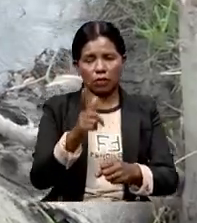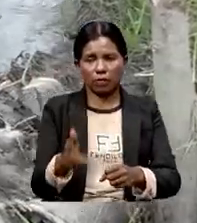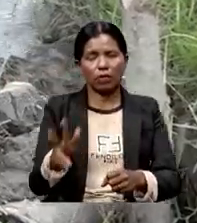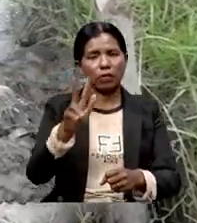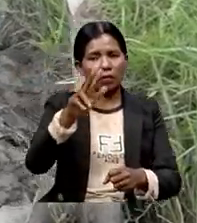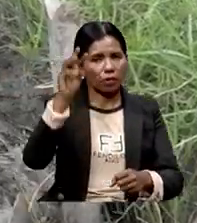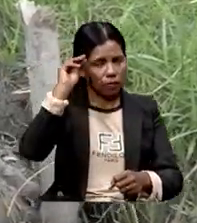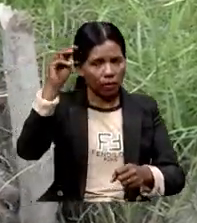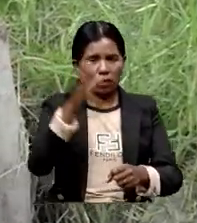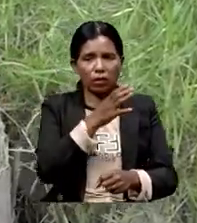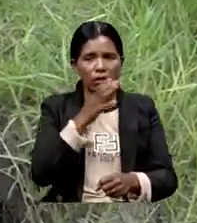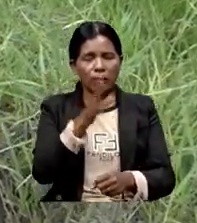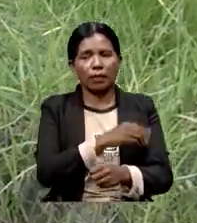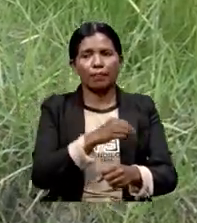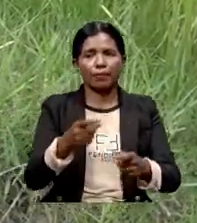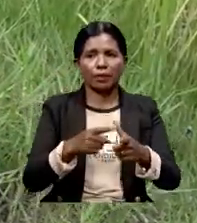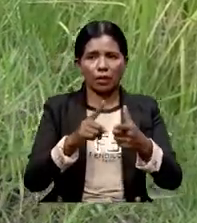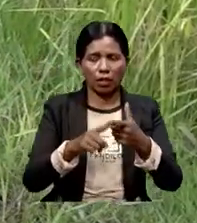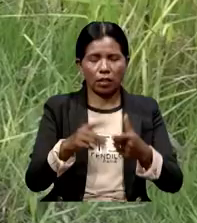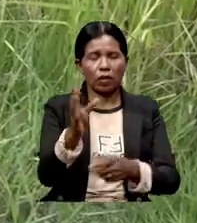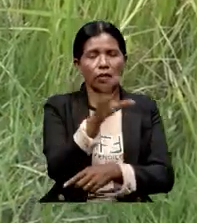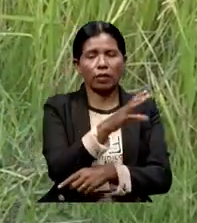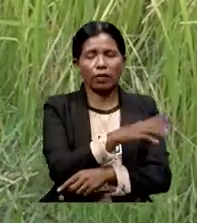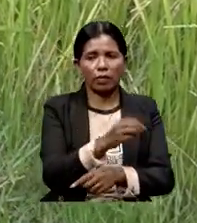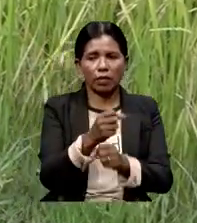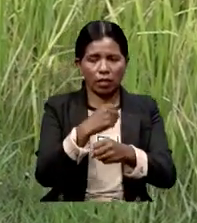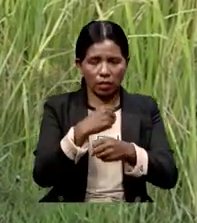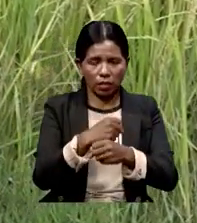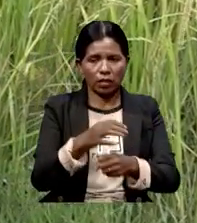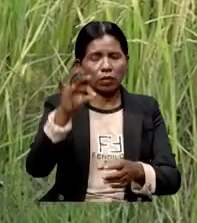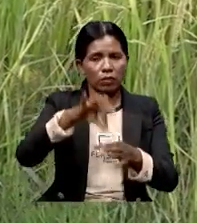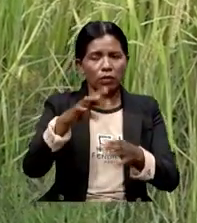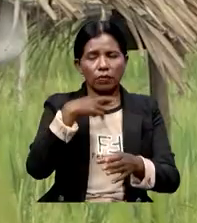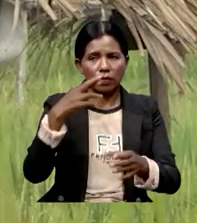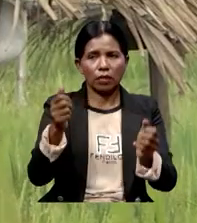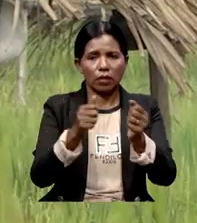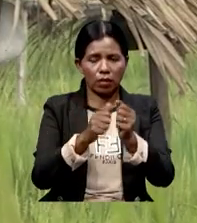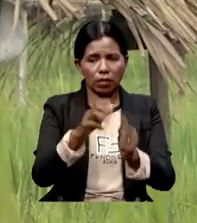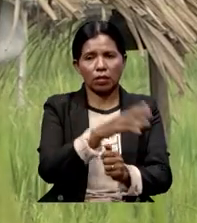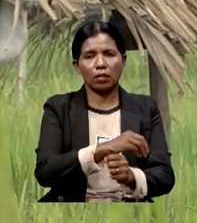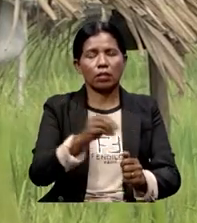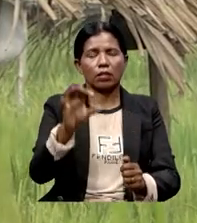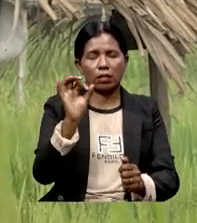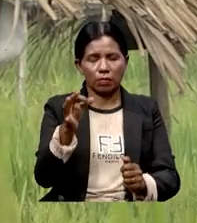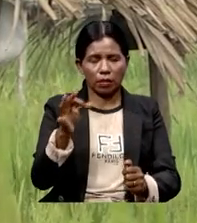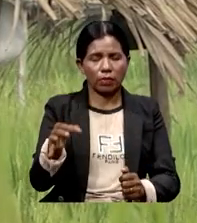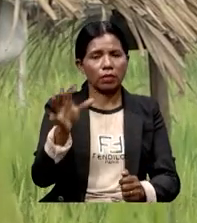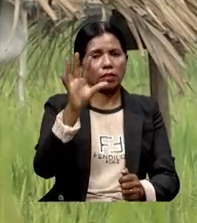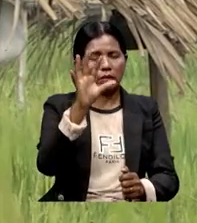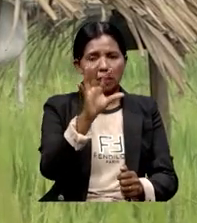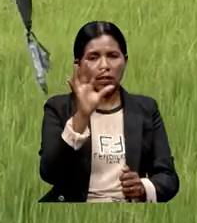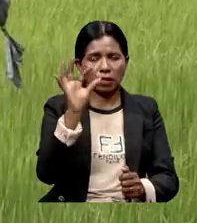Ministério Agricultura Pecuária Pesca no Floresta produz ona hare kulit hamutuk tonelada rihun sianulu resinida